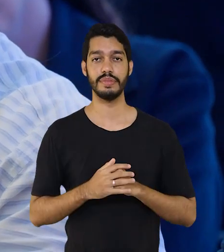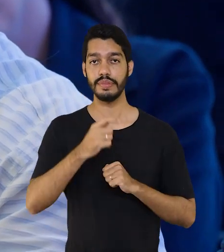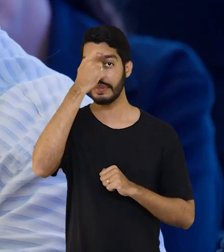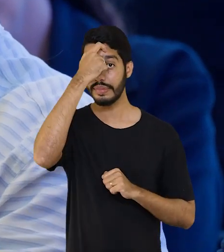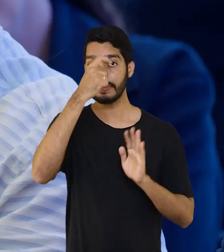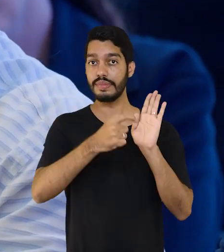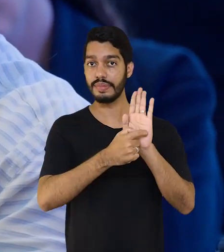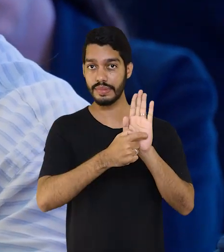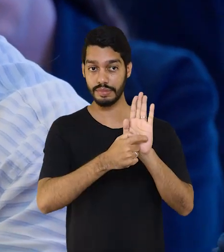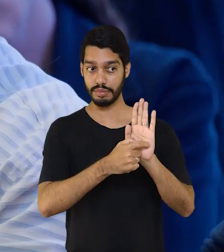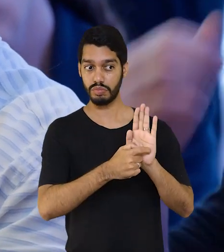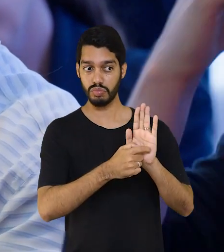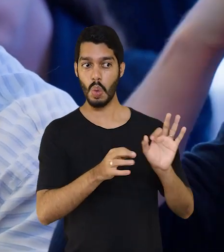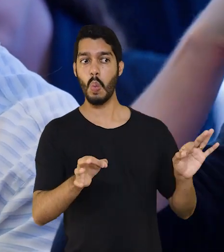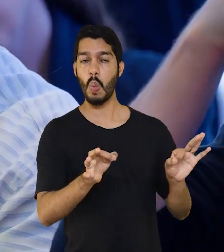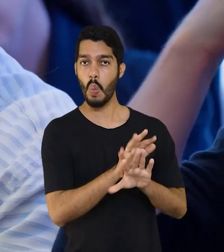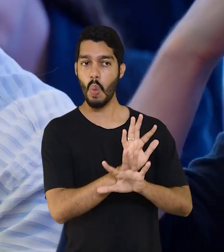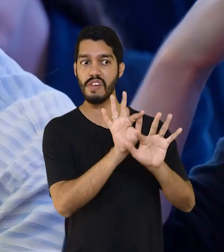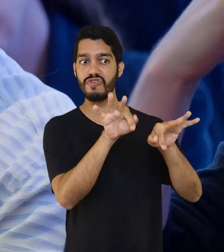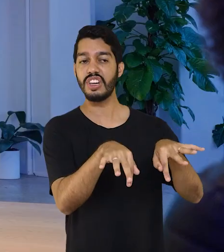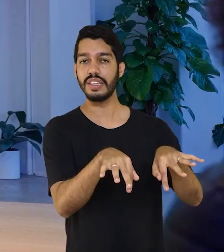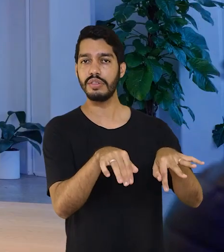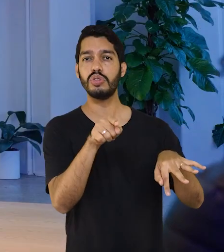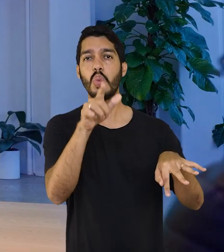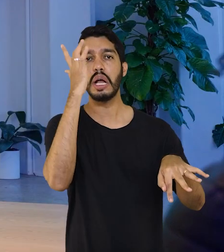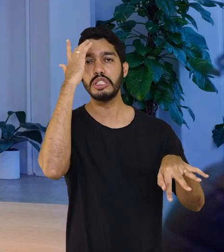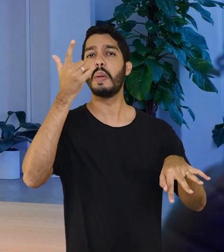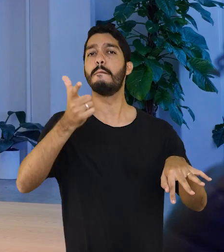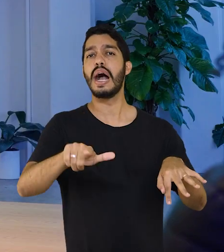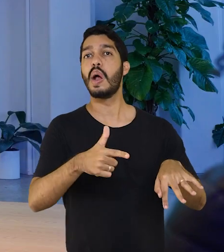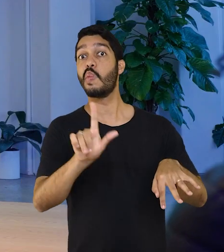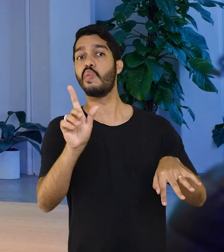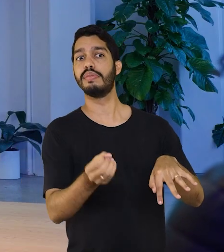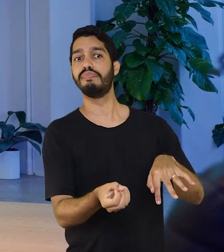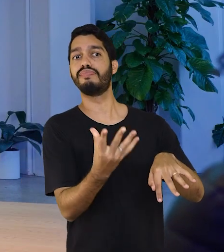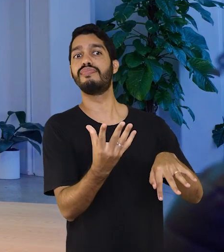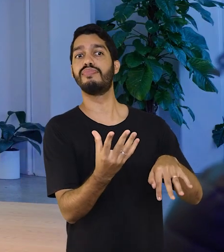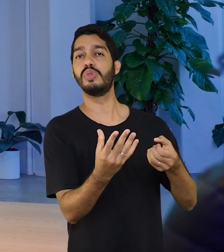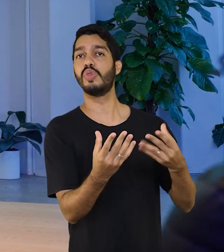artificial, o que vem por aí nas suas análises? Excelente. Então,